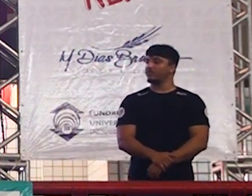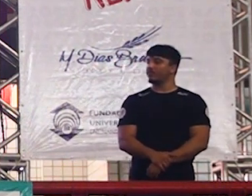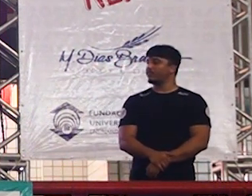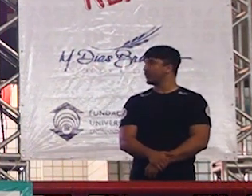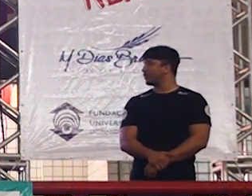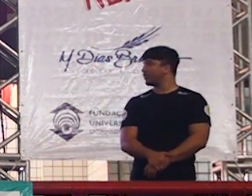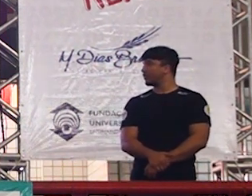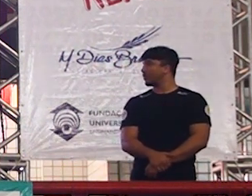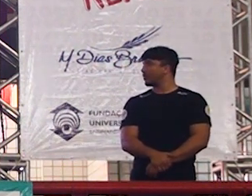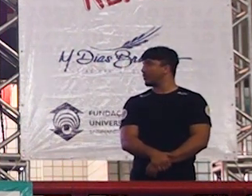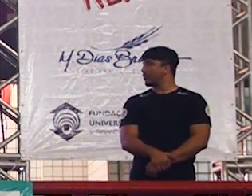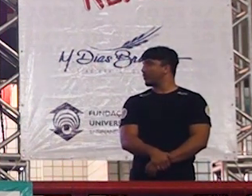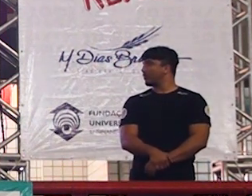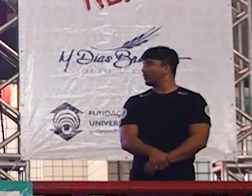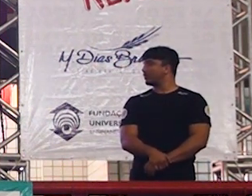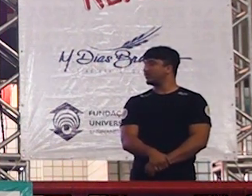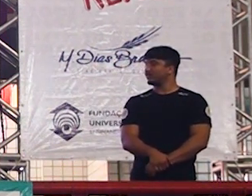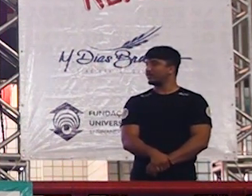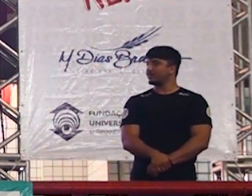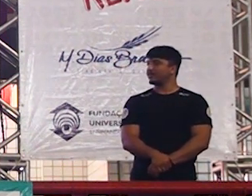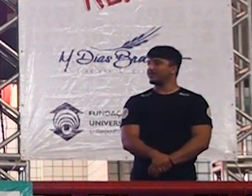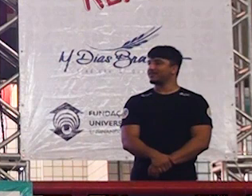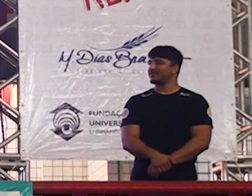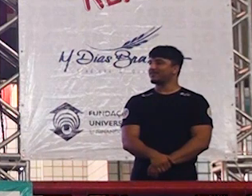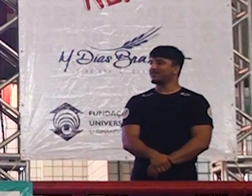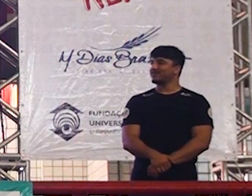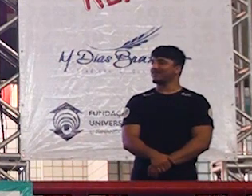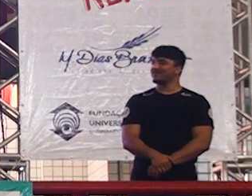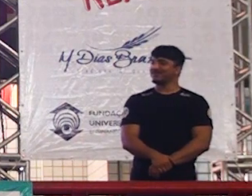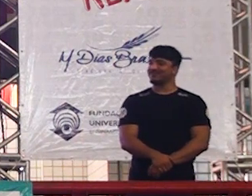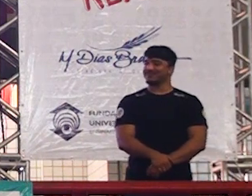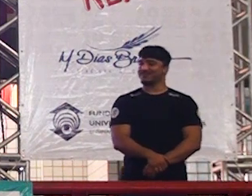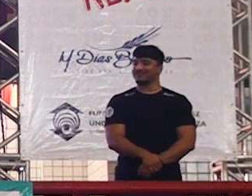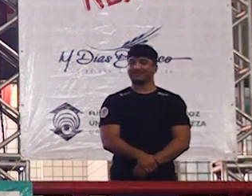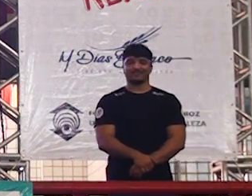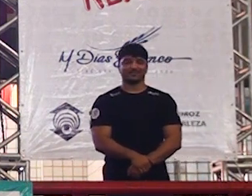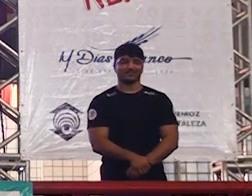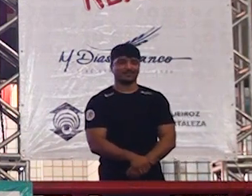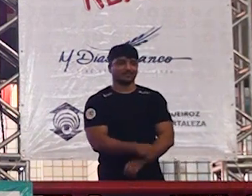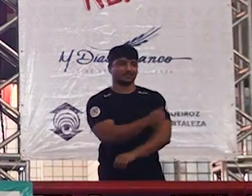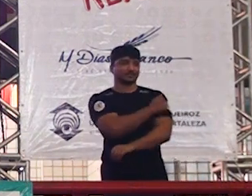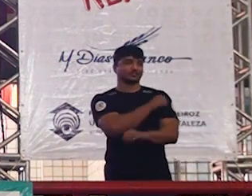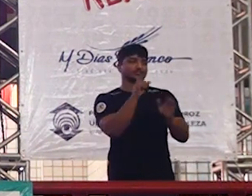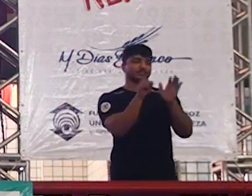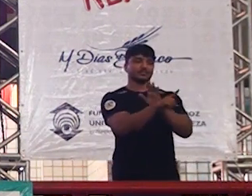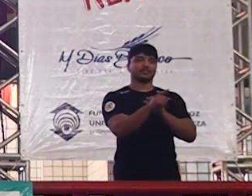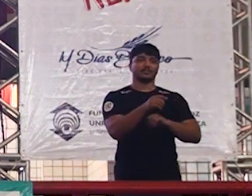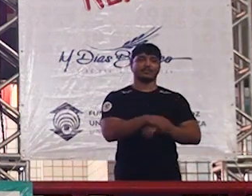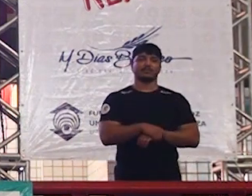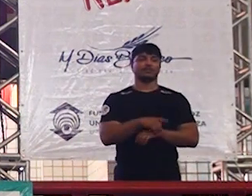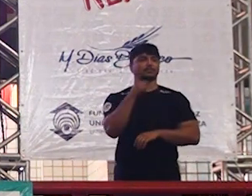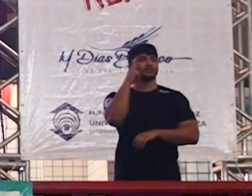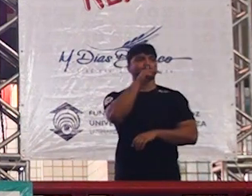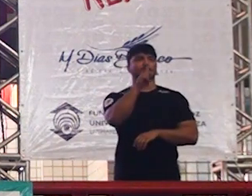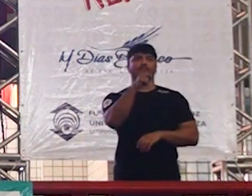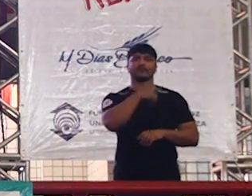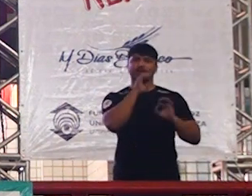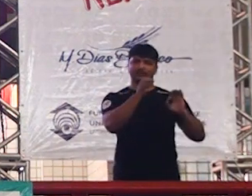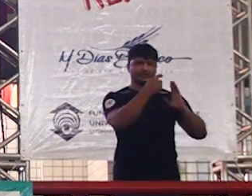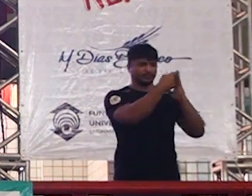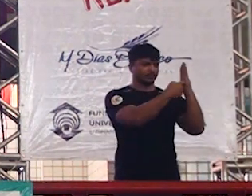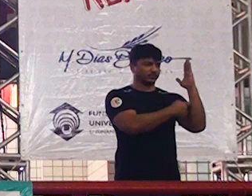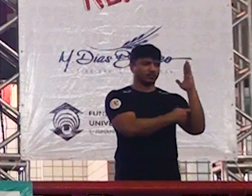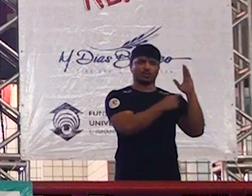O aluno perguntou: professor, é correto afirmar algo na